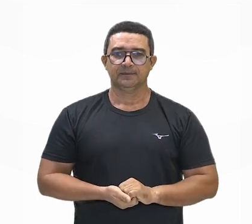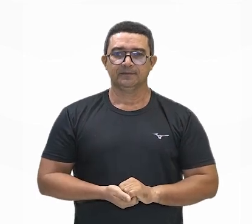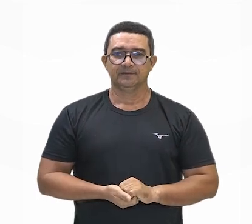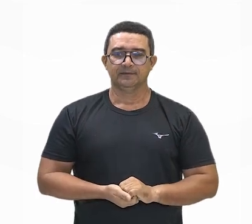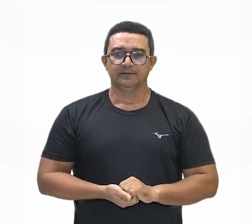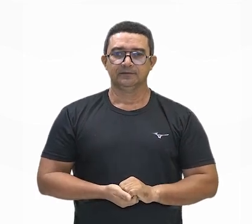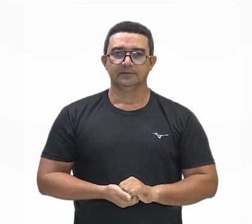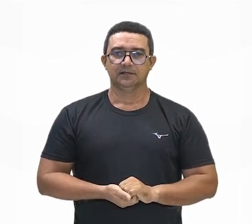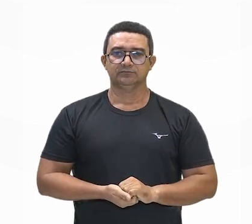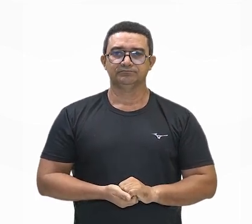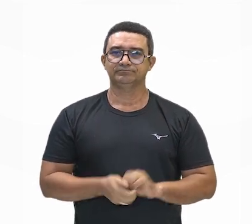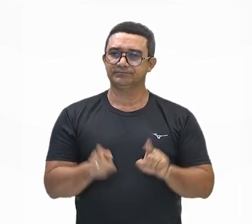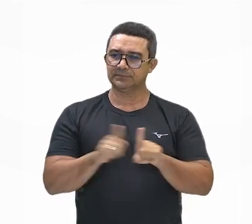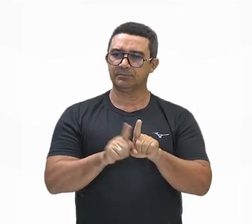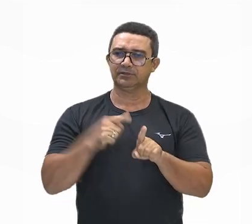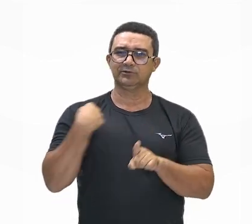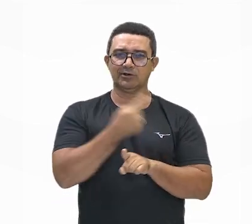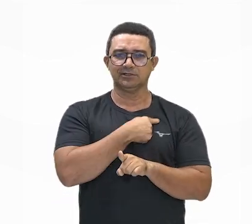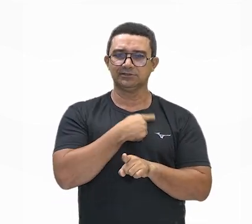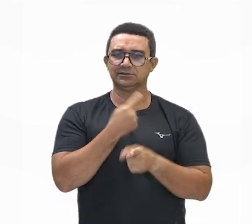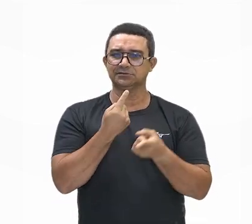aqui vários exemplos